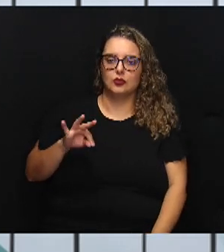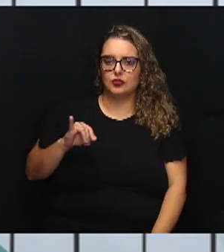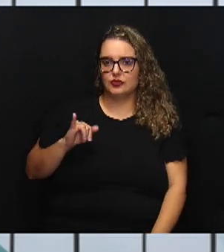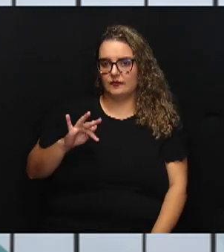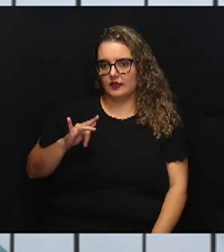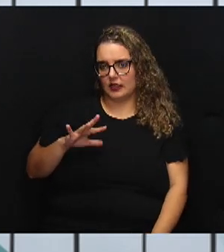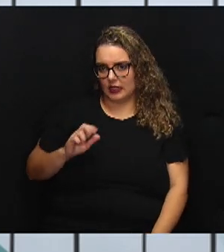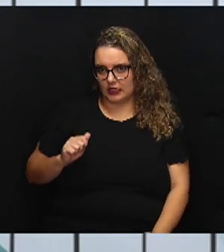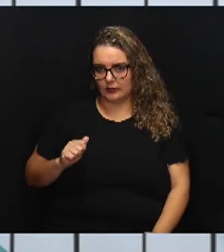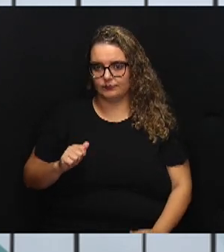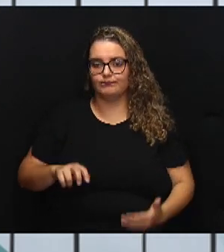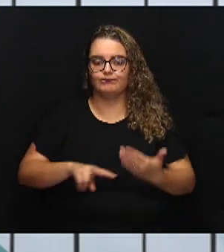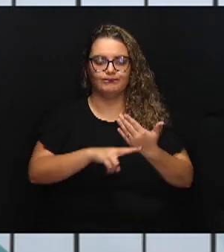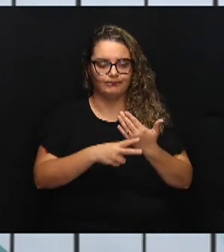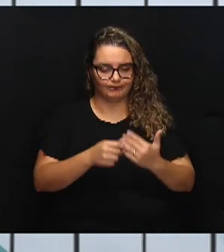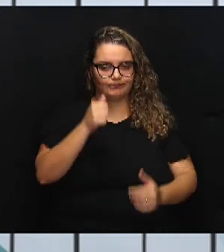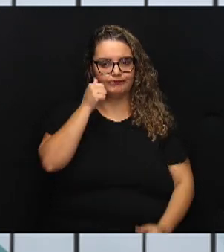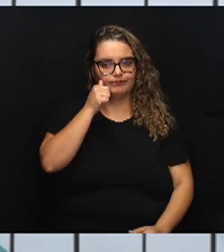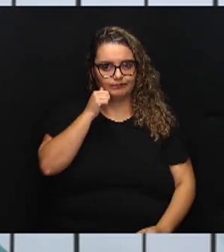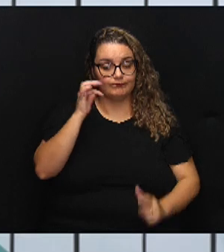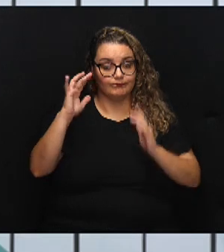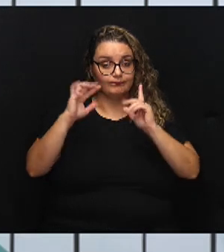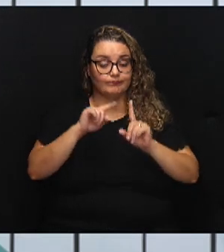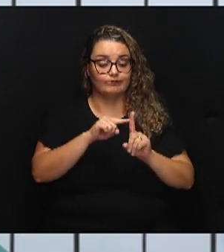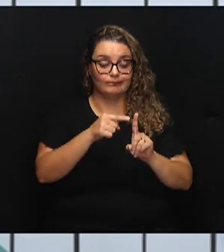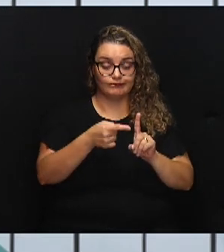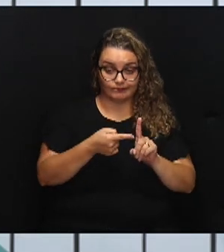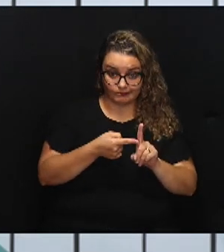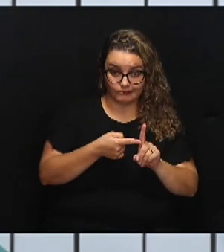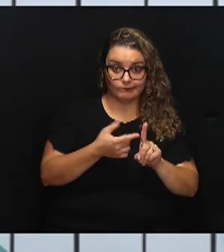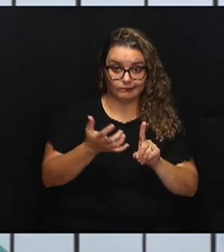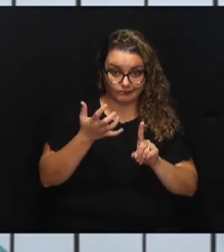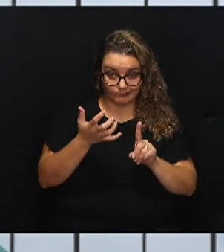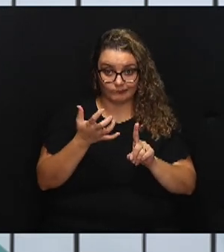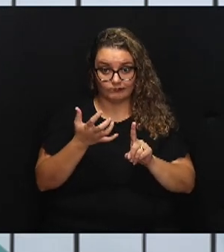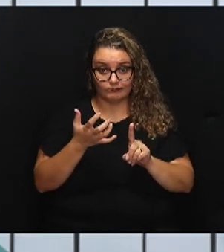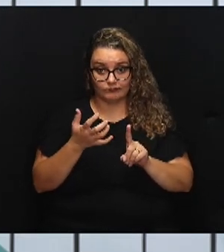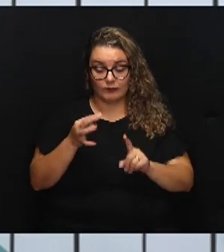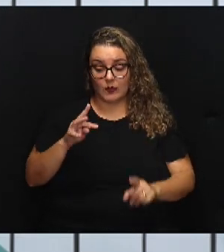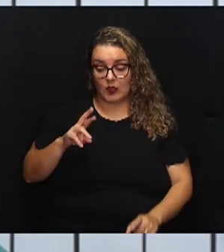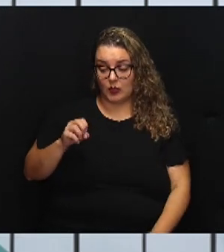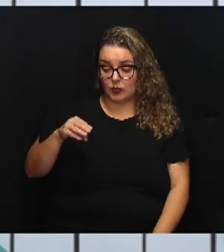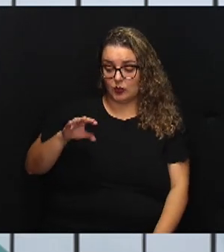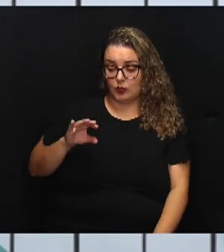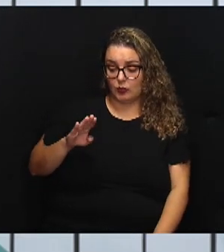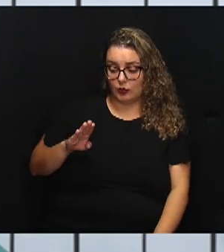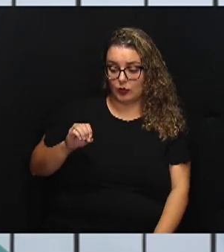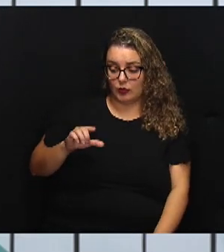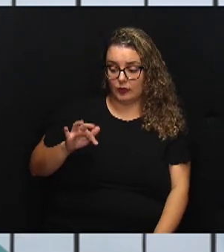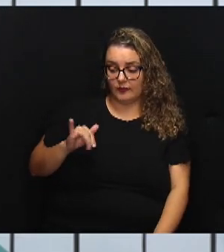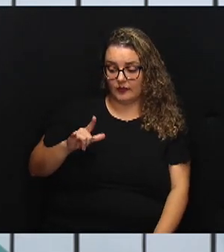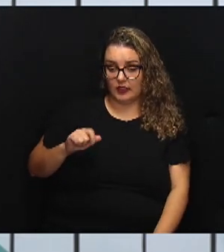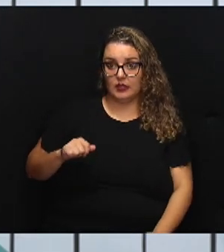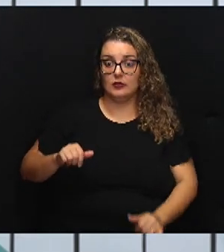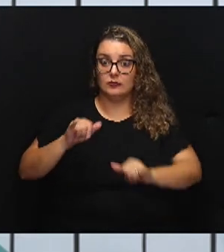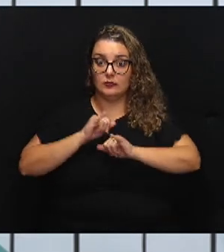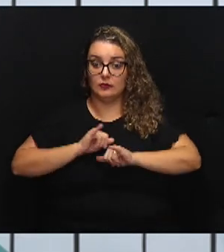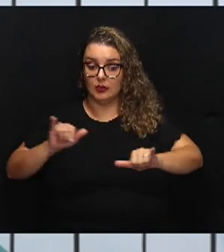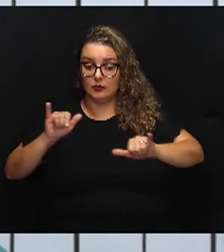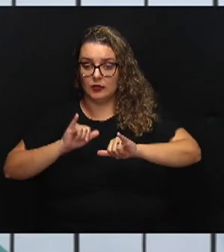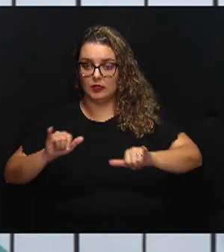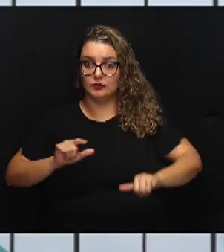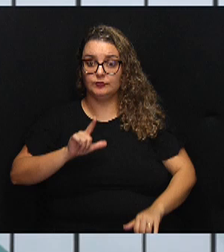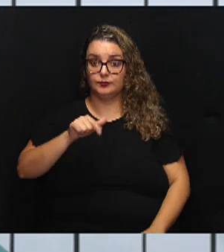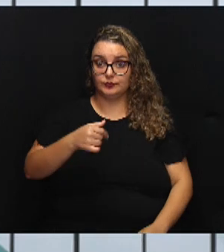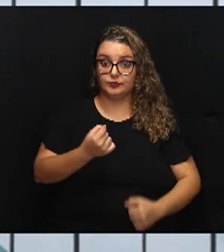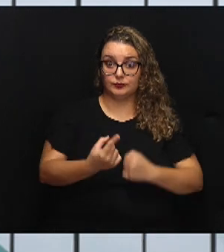vida de mulheres que sonham com a maternidade. Recentemente, a trombofilia ganhou espaço nos noticiários depois